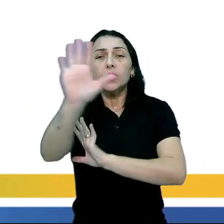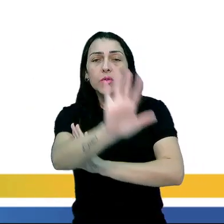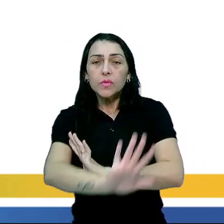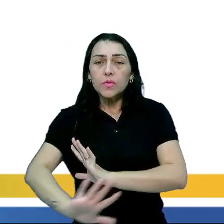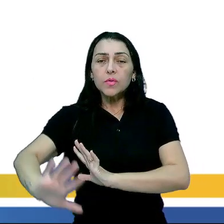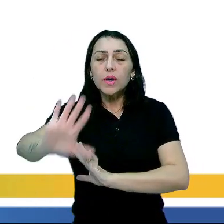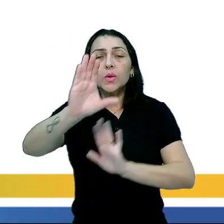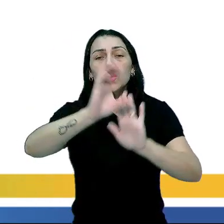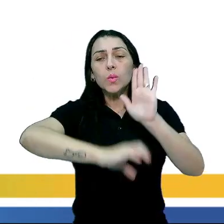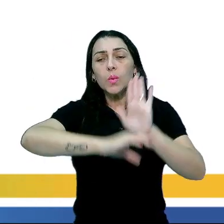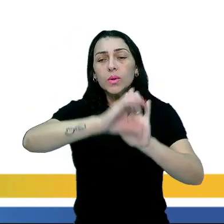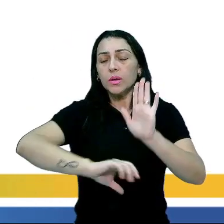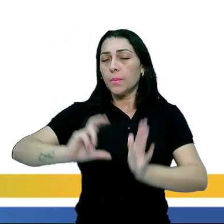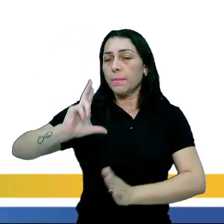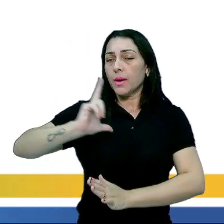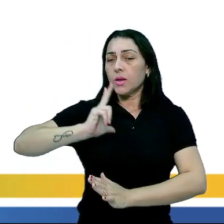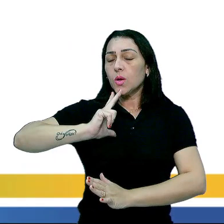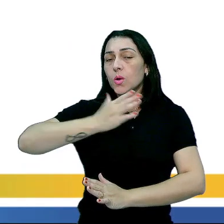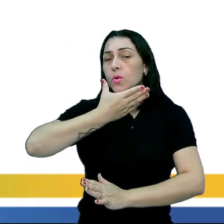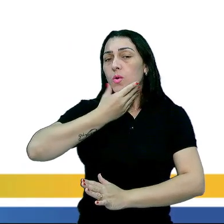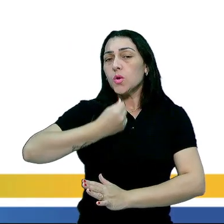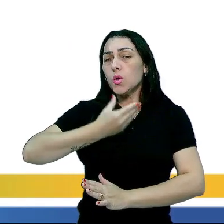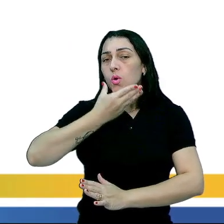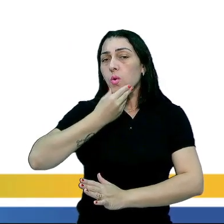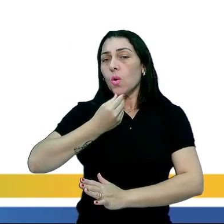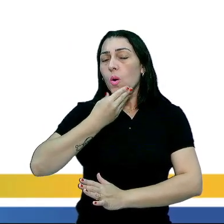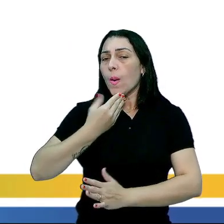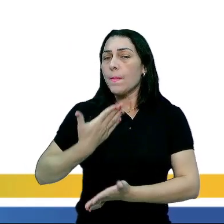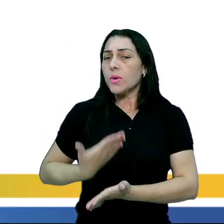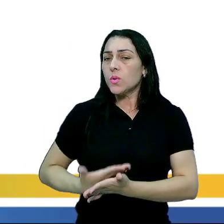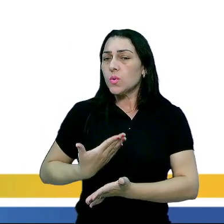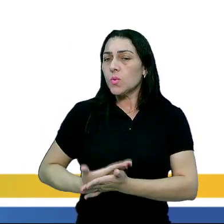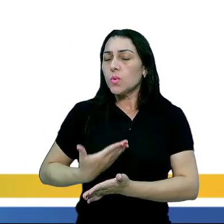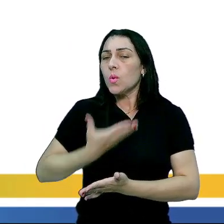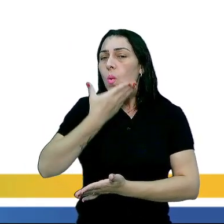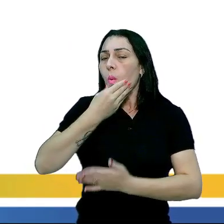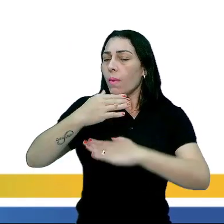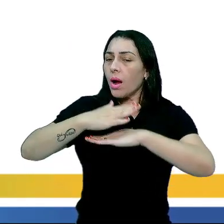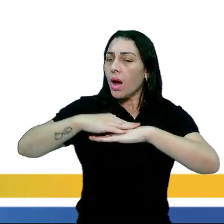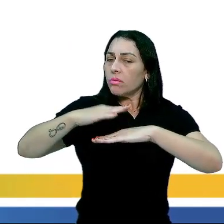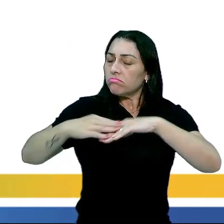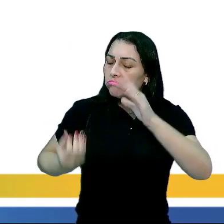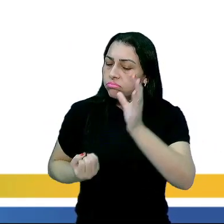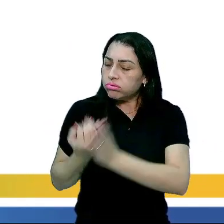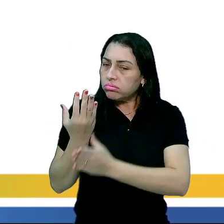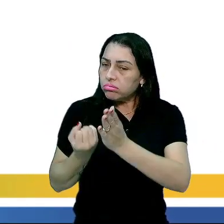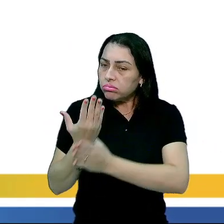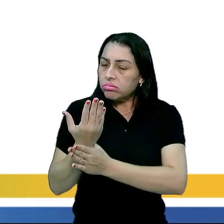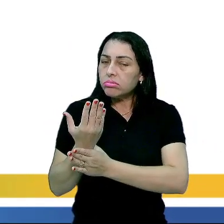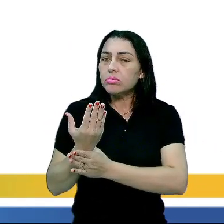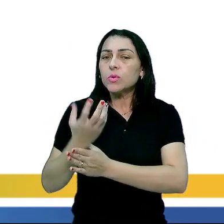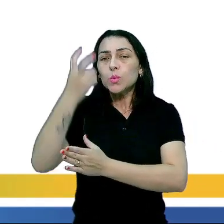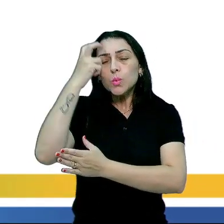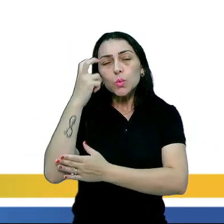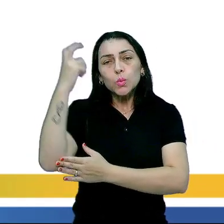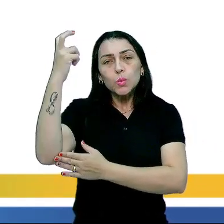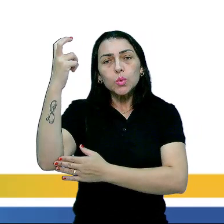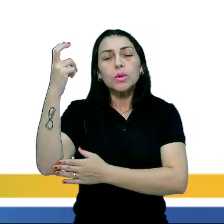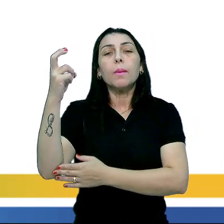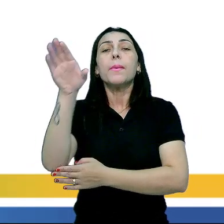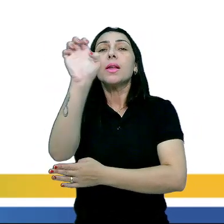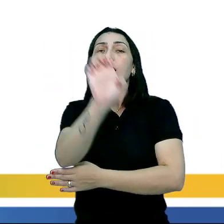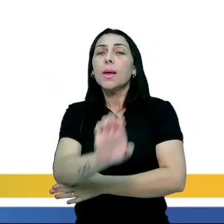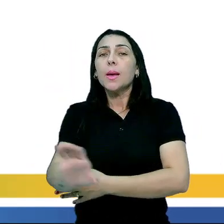universalização de um conceito particular de homem civilizado, um homem dócil, produtivo, culturalmente